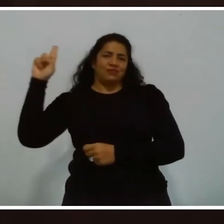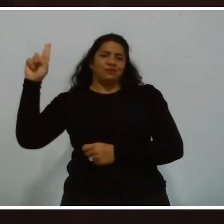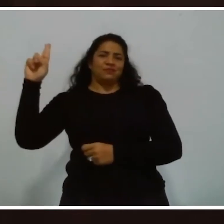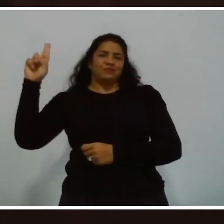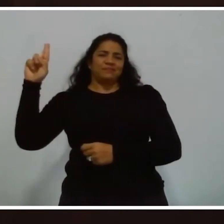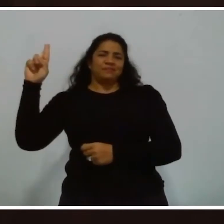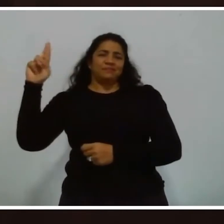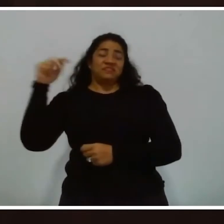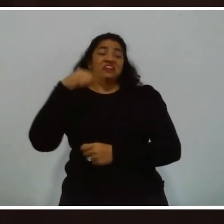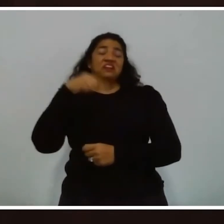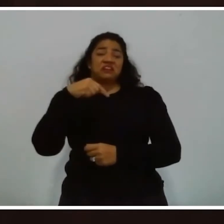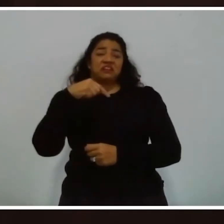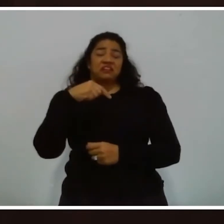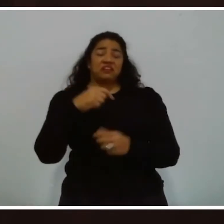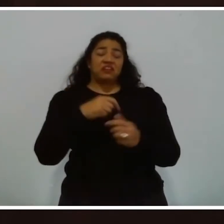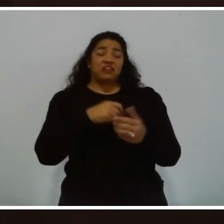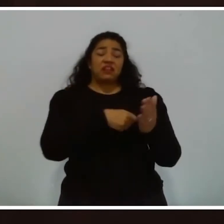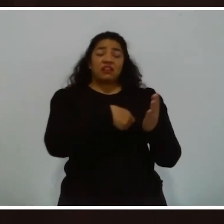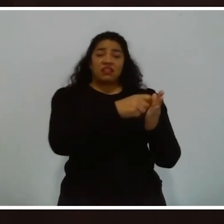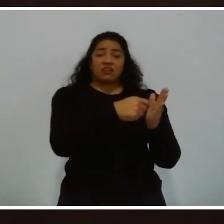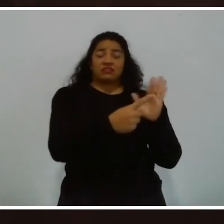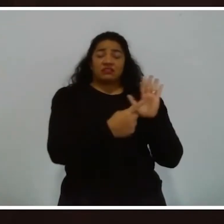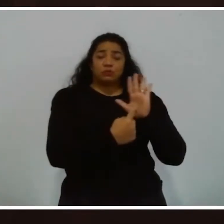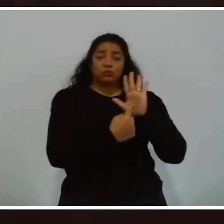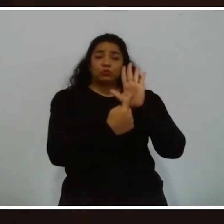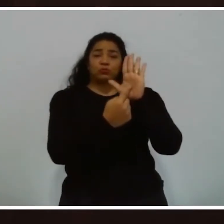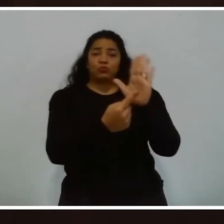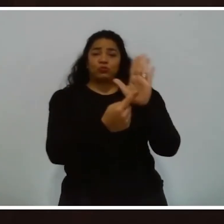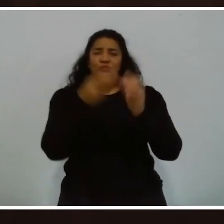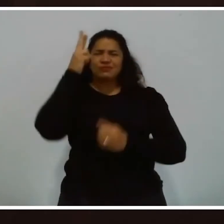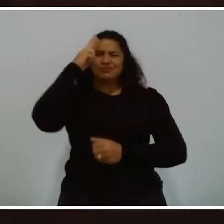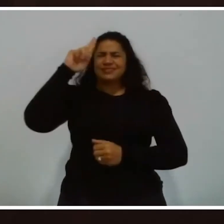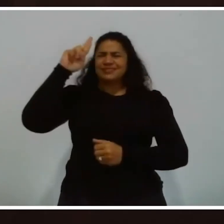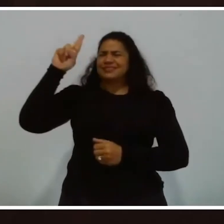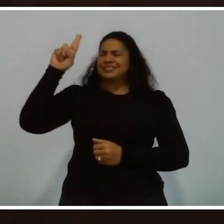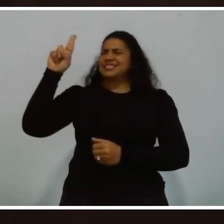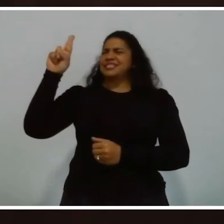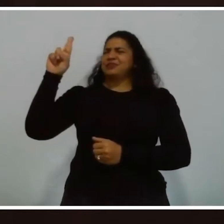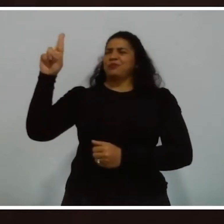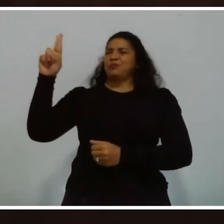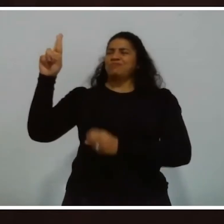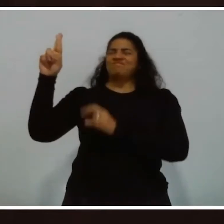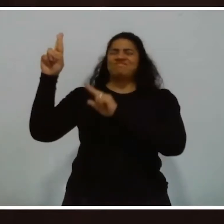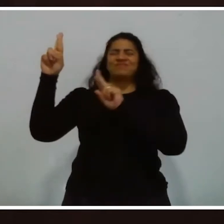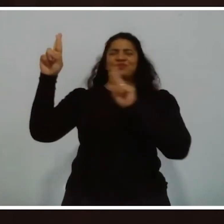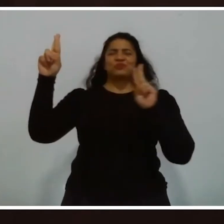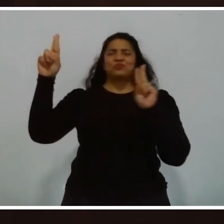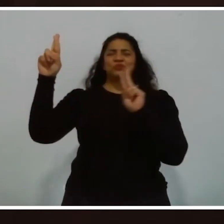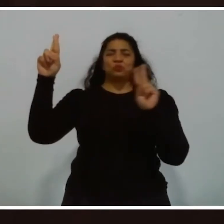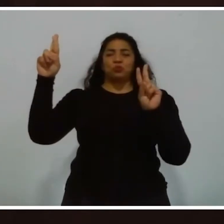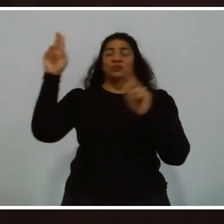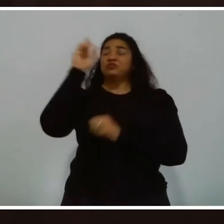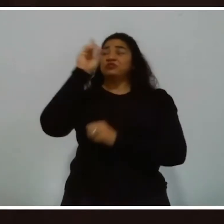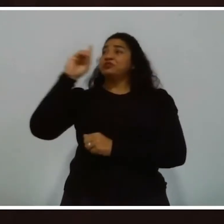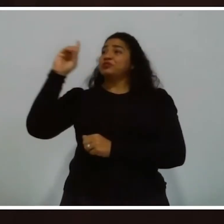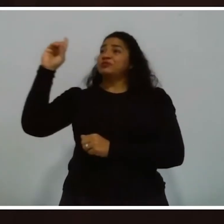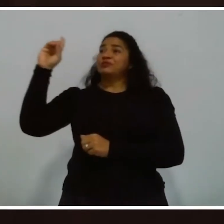maiúscula. E essa palavra Senhor aqui, irmãos, é o nome de Deus, impronunciável.